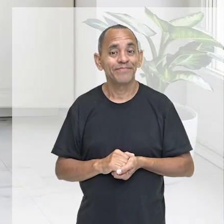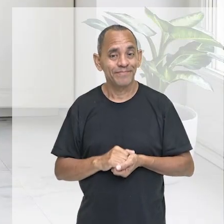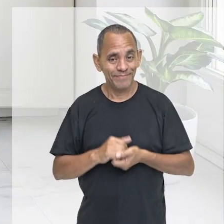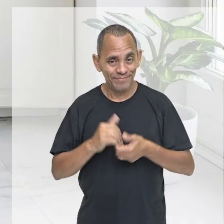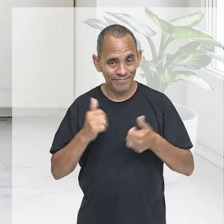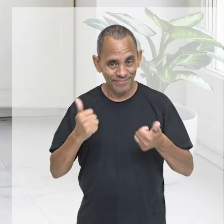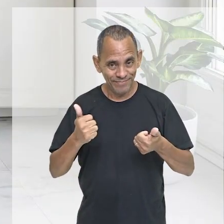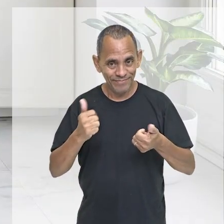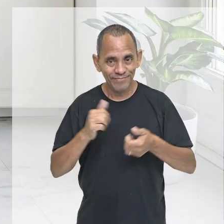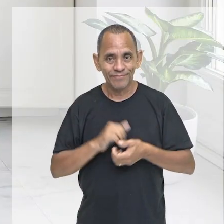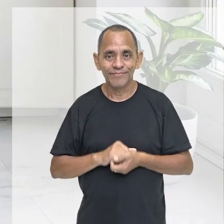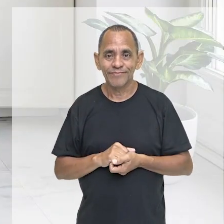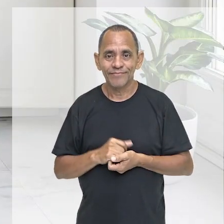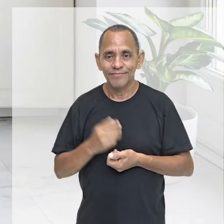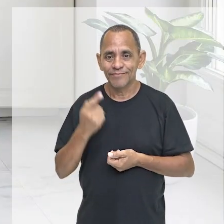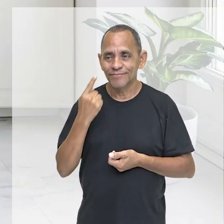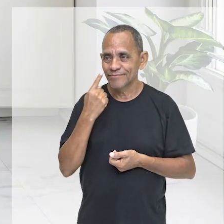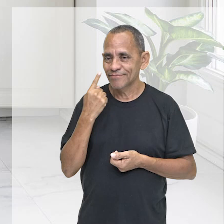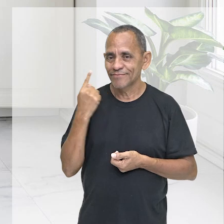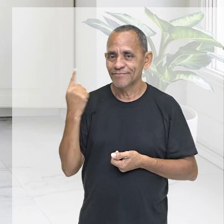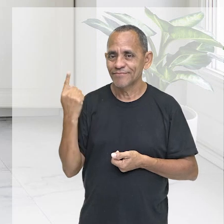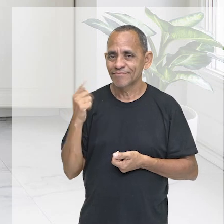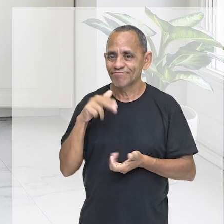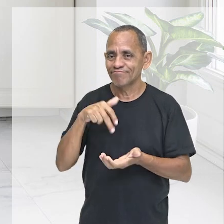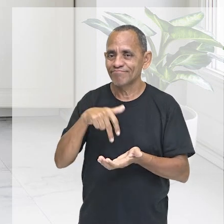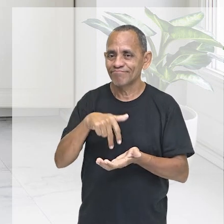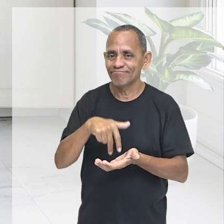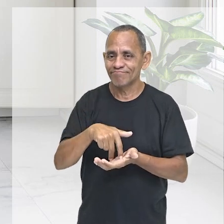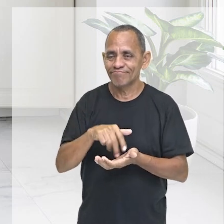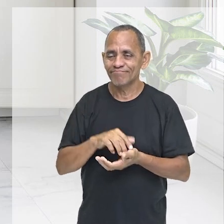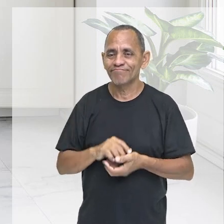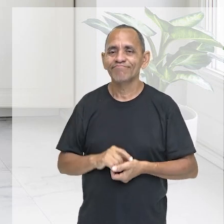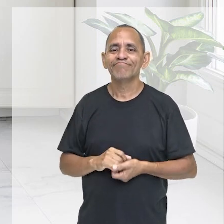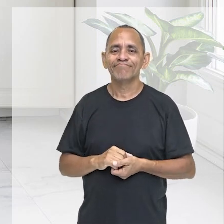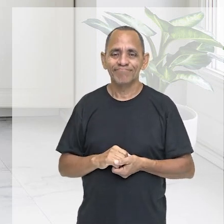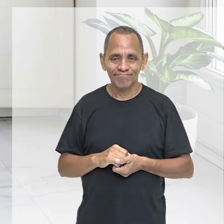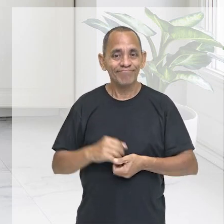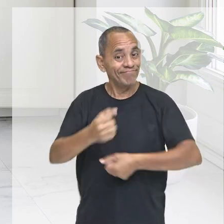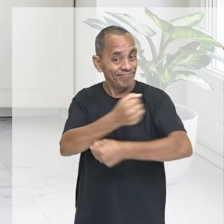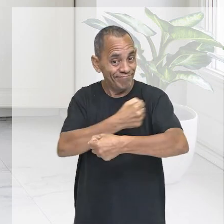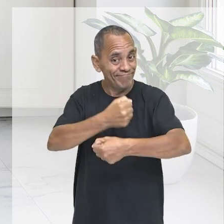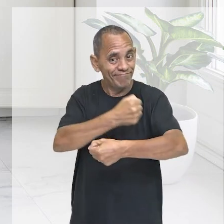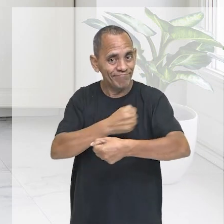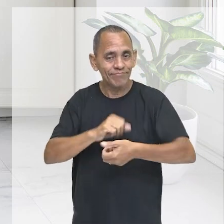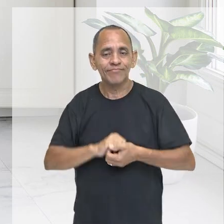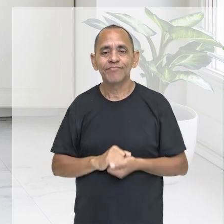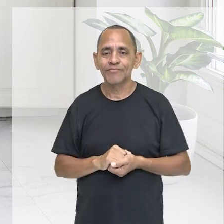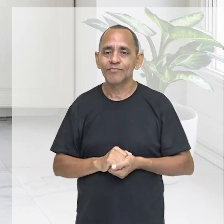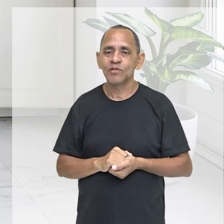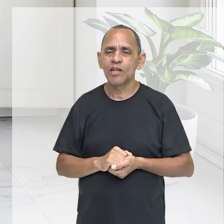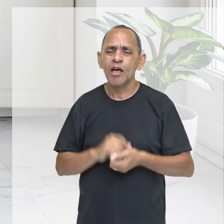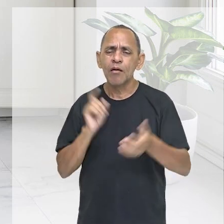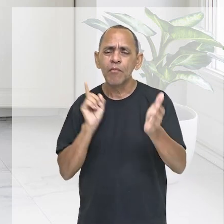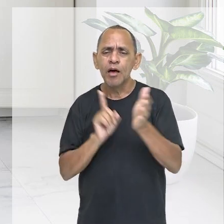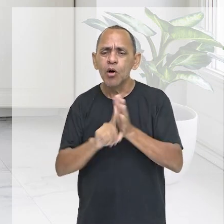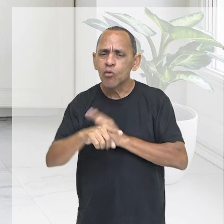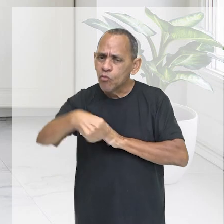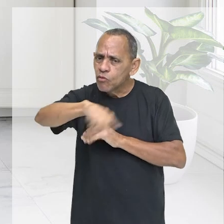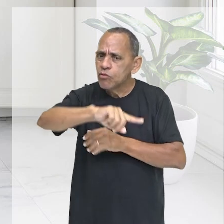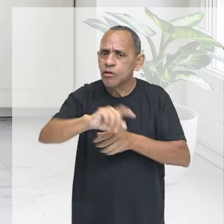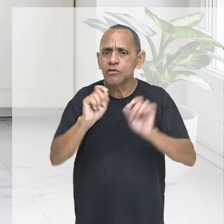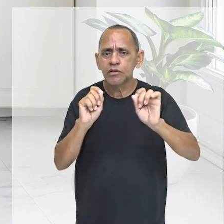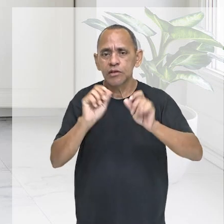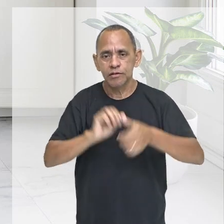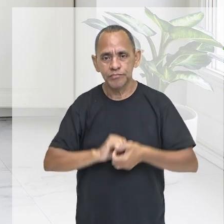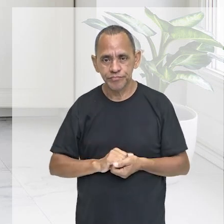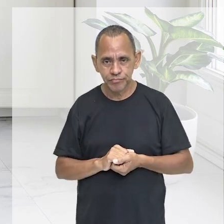Muito bem, pessoal. Olha onde estamos, na cozinha. E faço o seguinte questionamento para